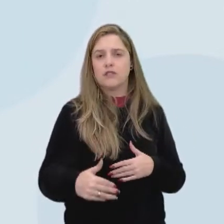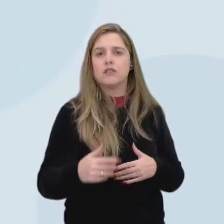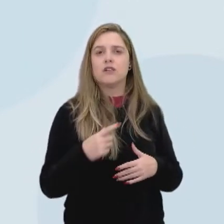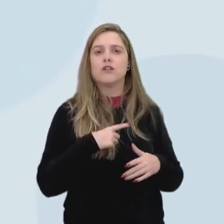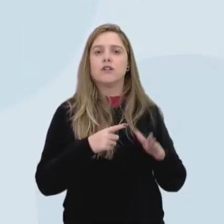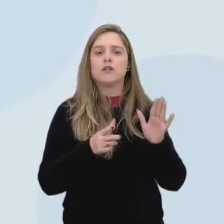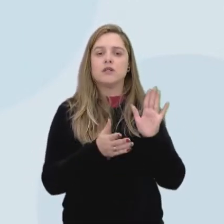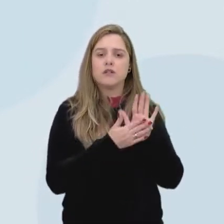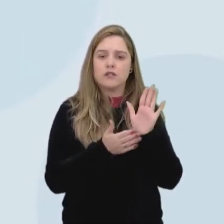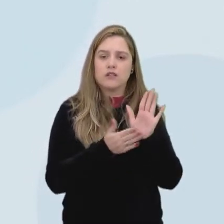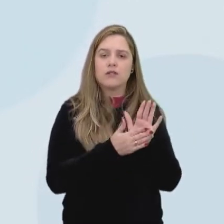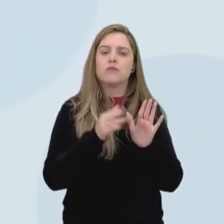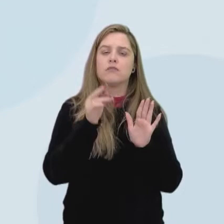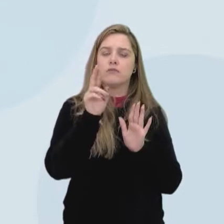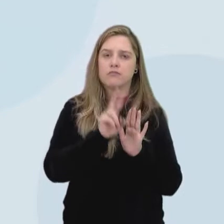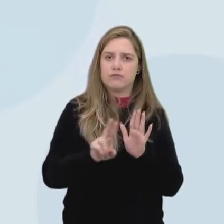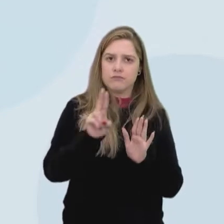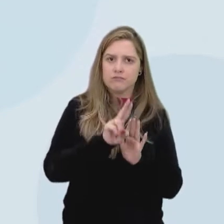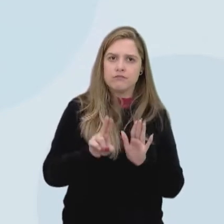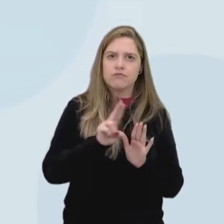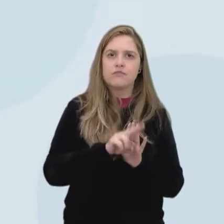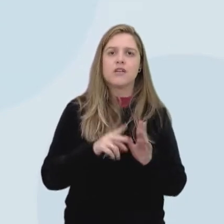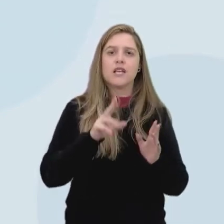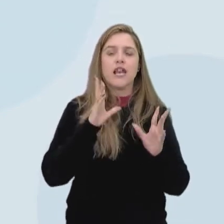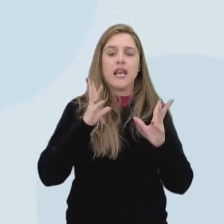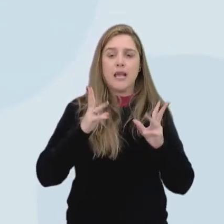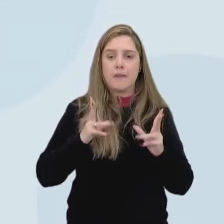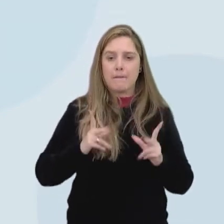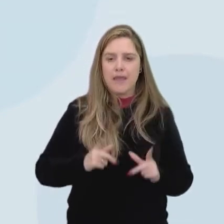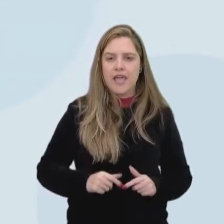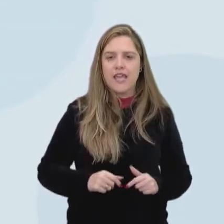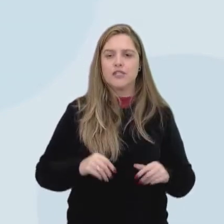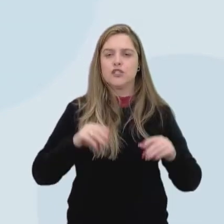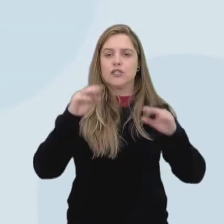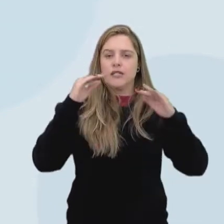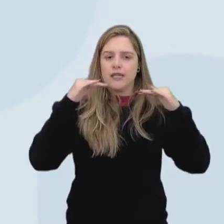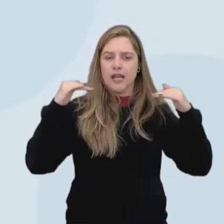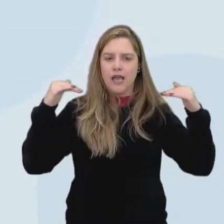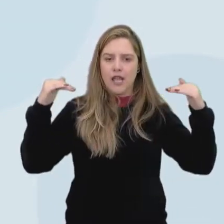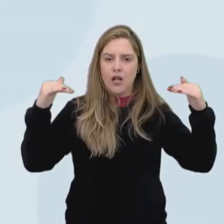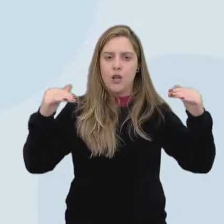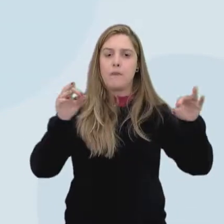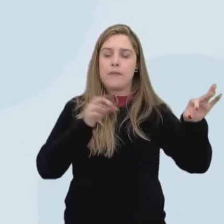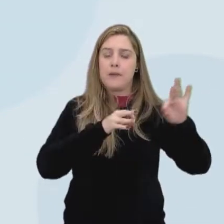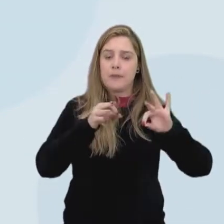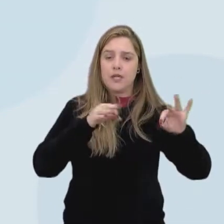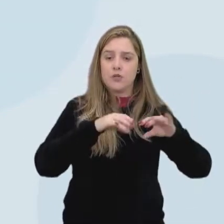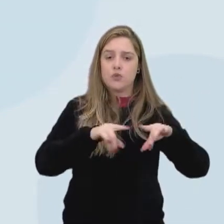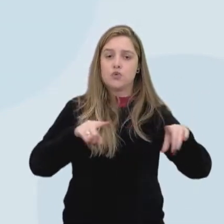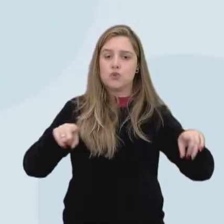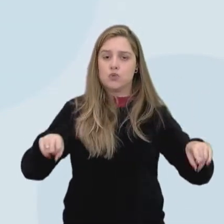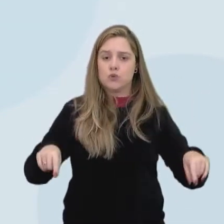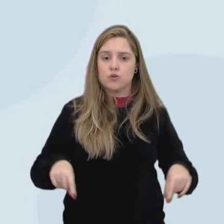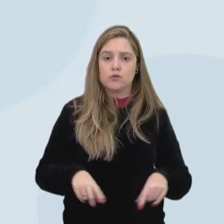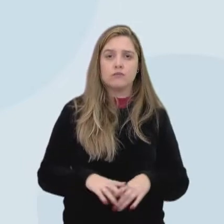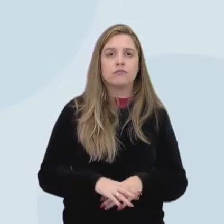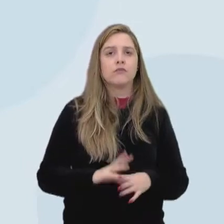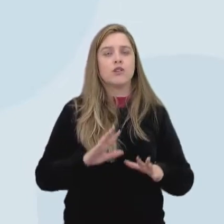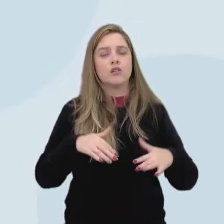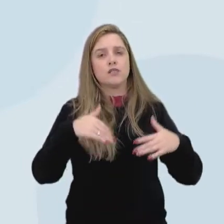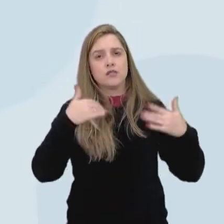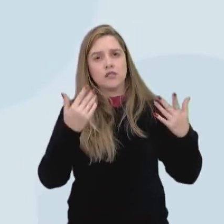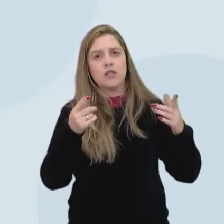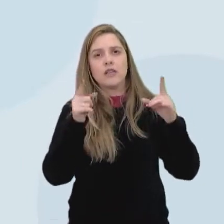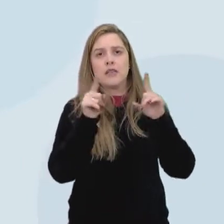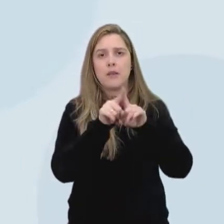também podem ser utilizados, olha só, para limpeza de terrenos, preparação do solo e ainda os